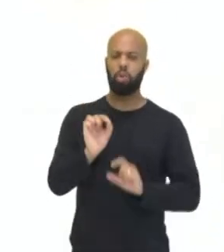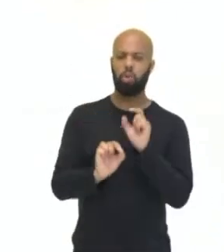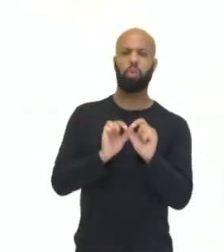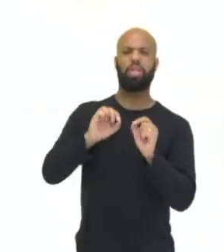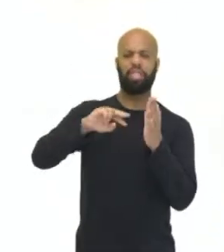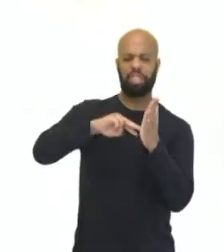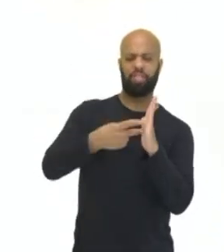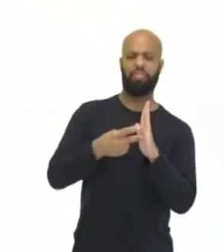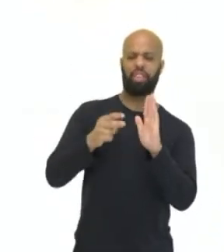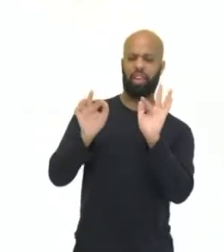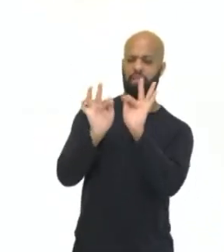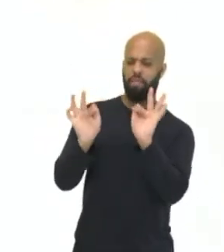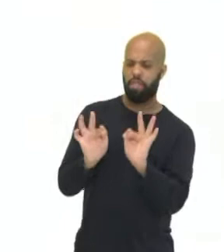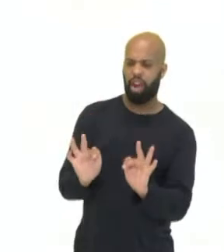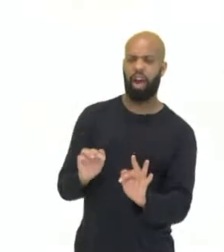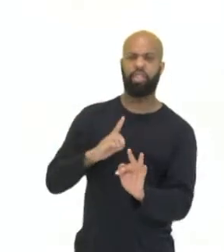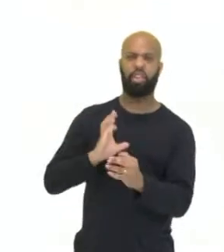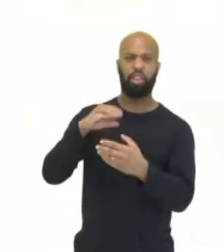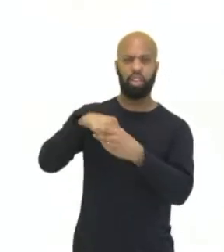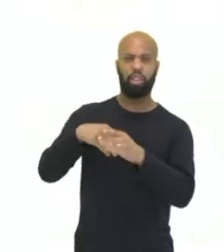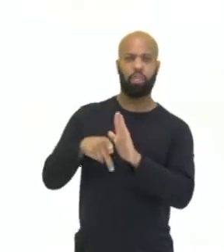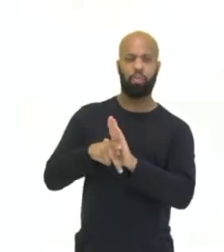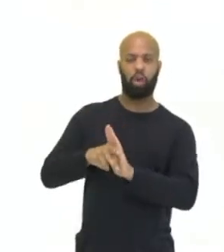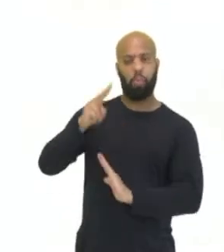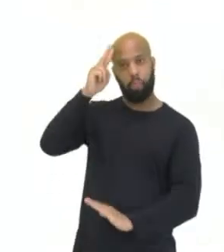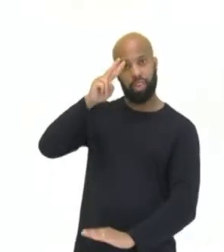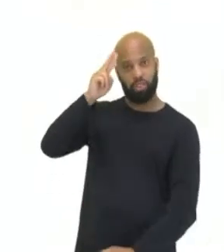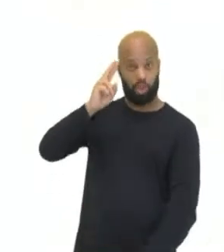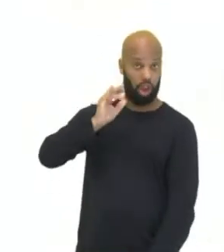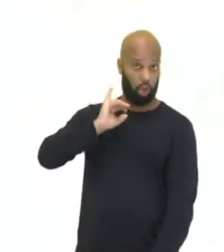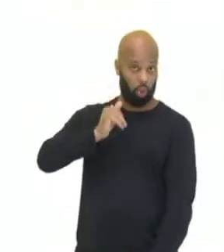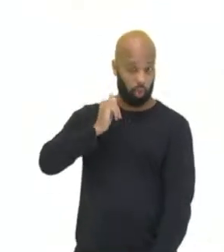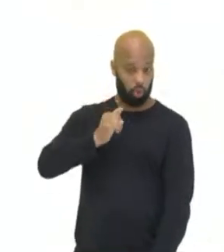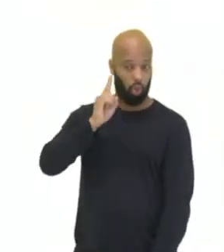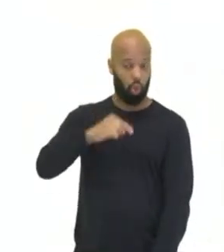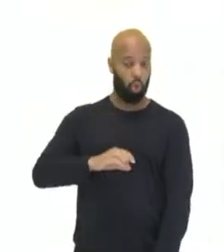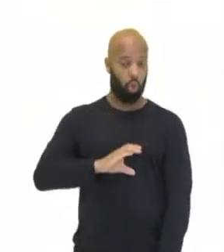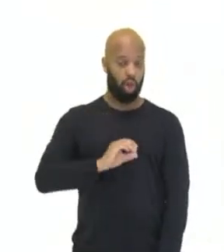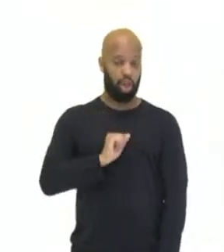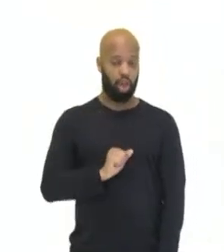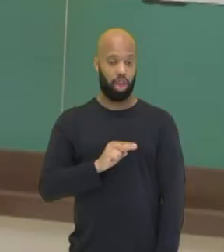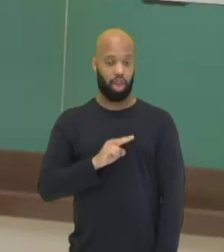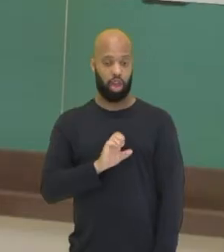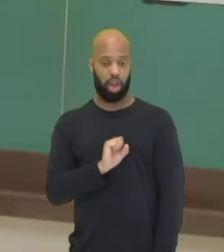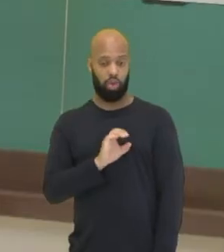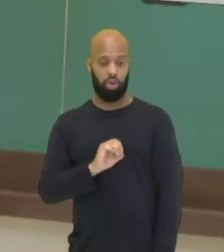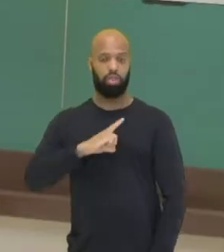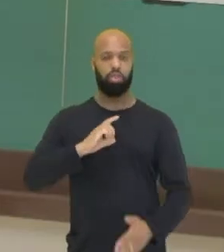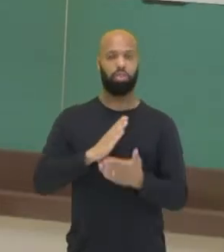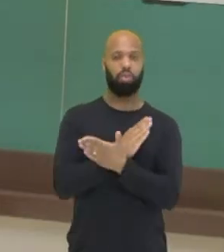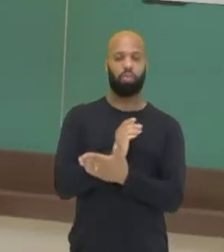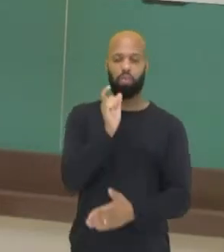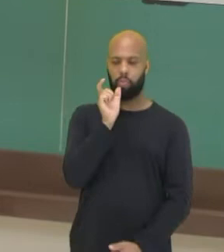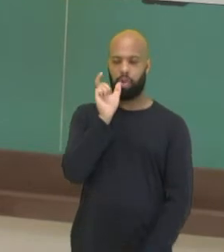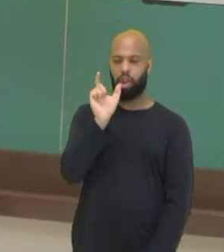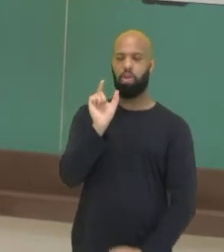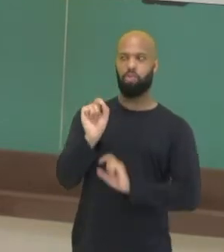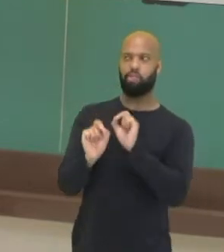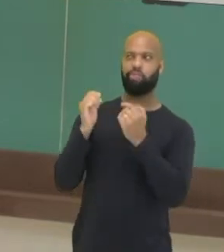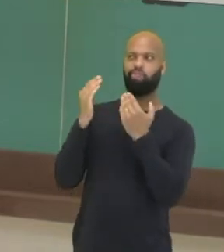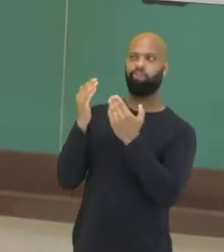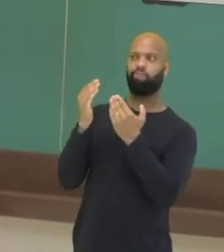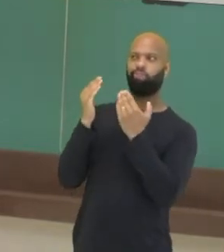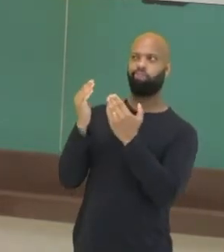todas as expressões presentes em um causo, né? Então, algumas palavras às vezes nos deixam em